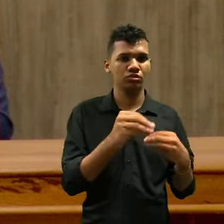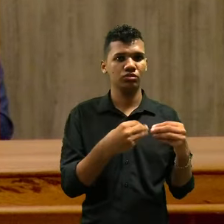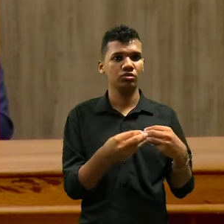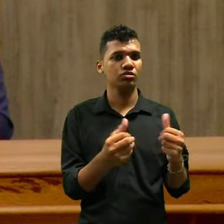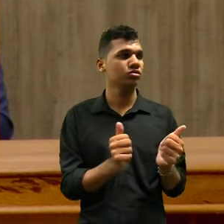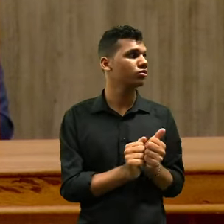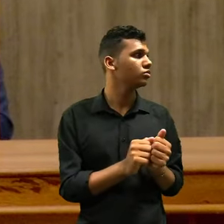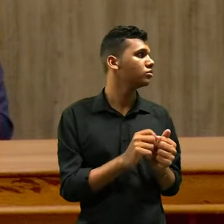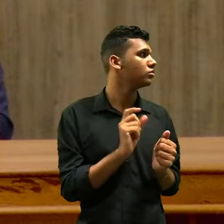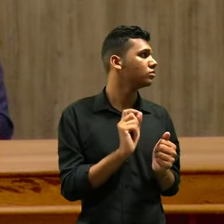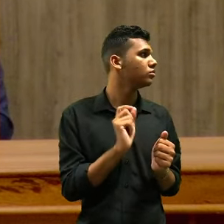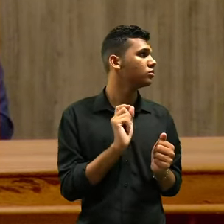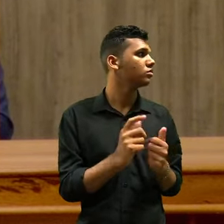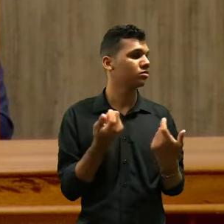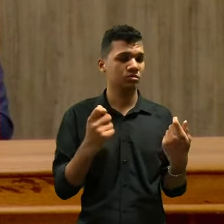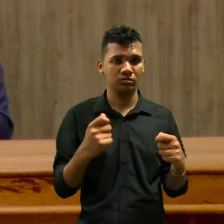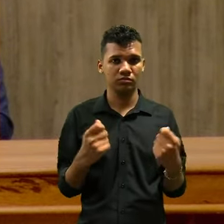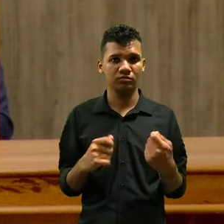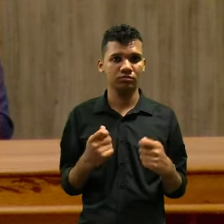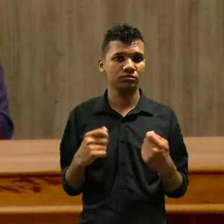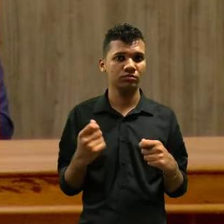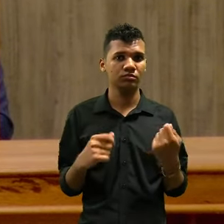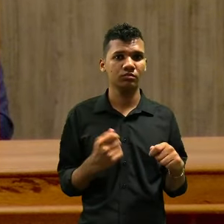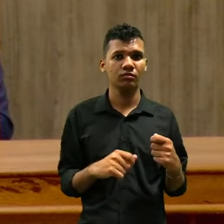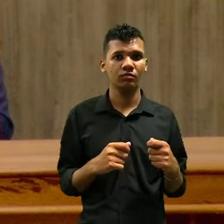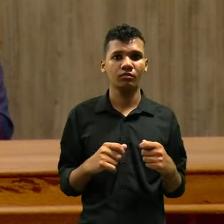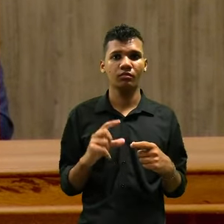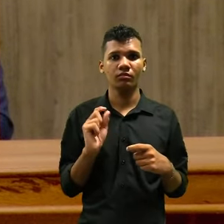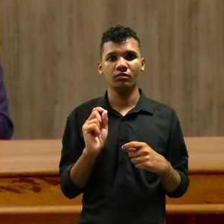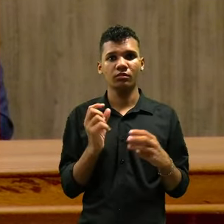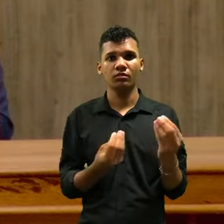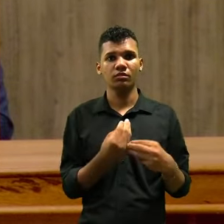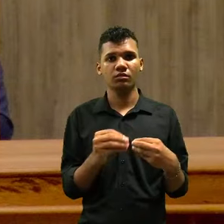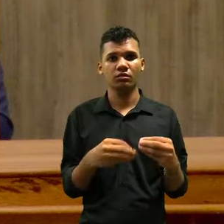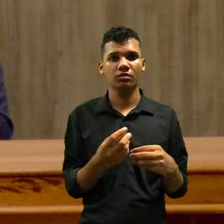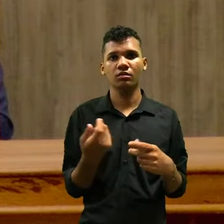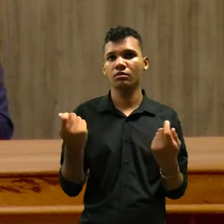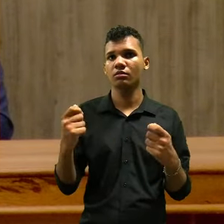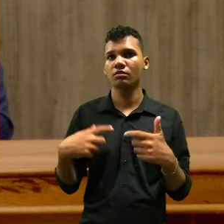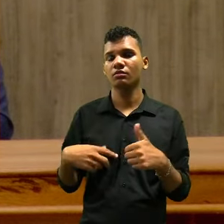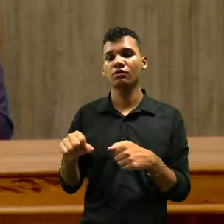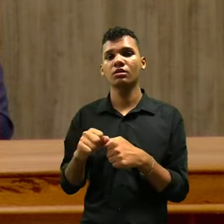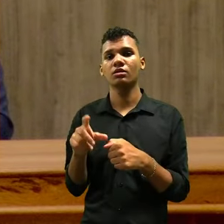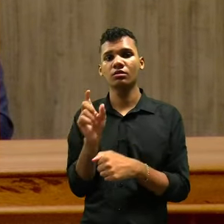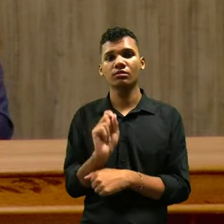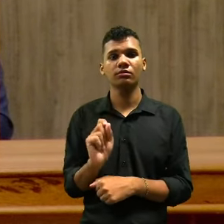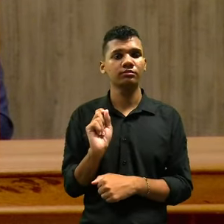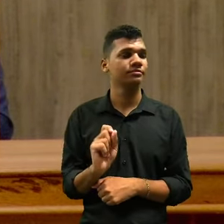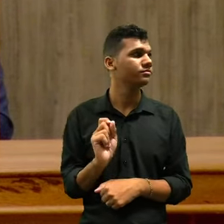colocar irmão com com o o o o adubo tem que botar o quê